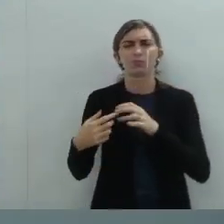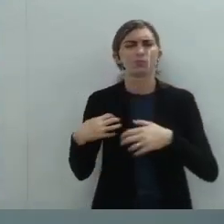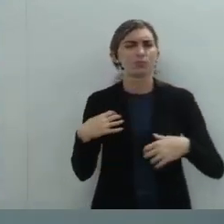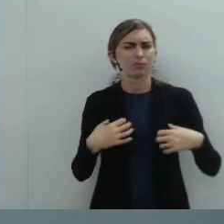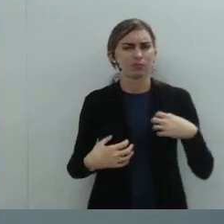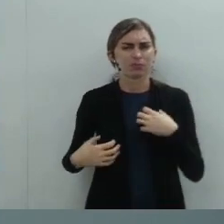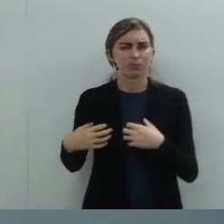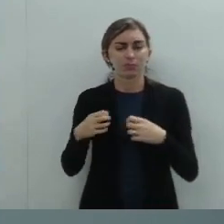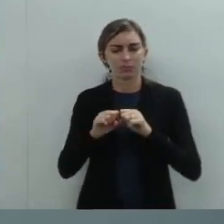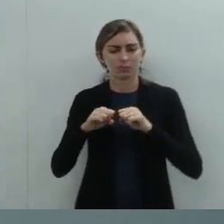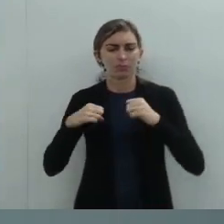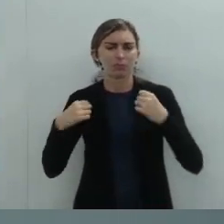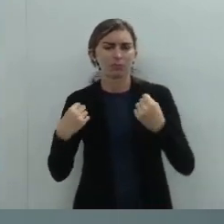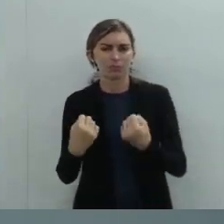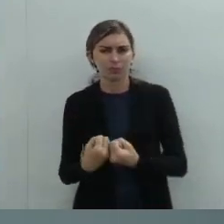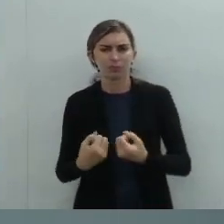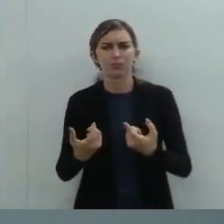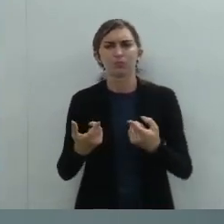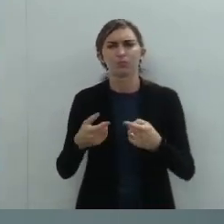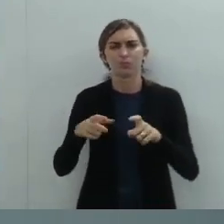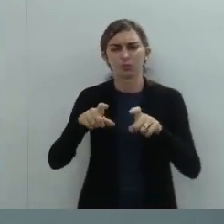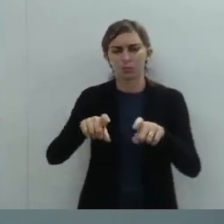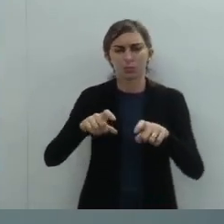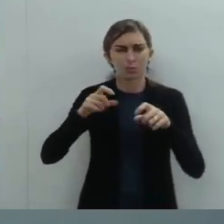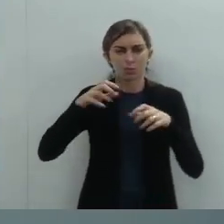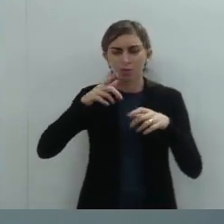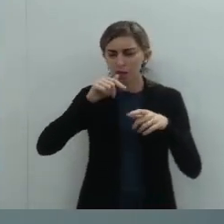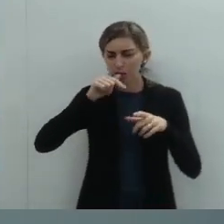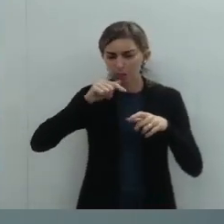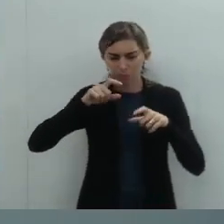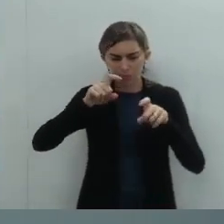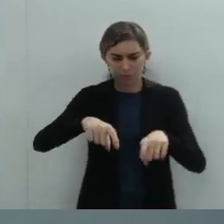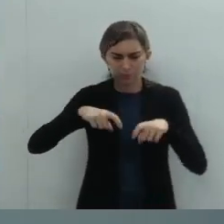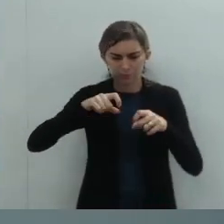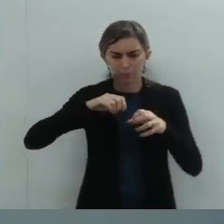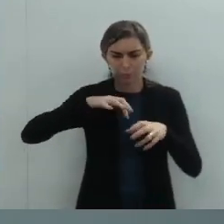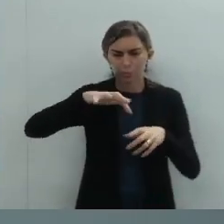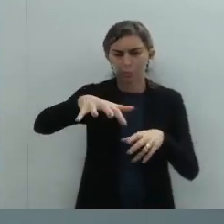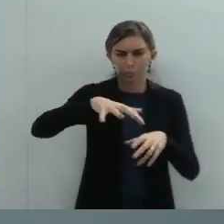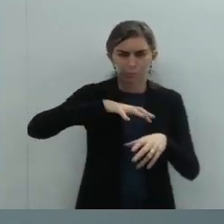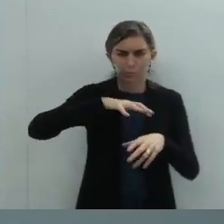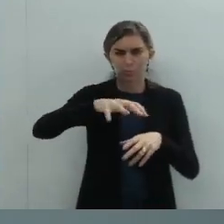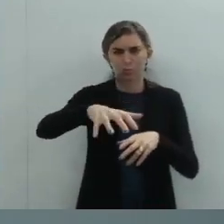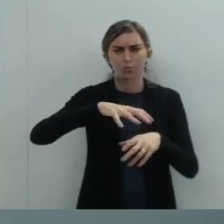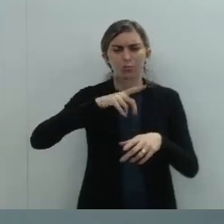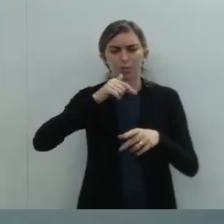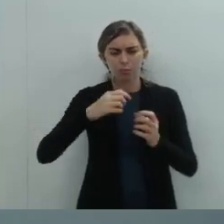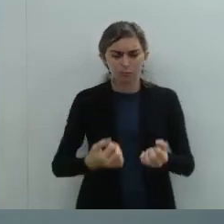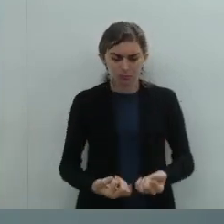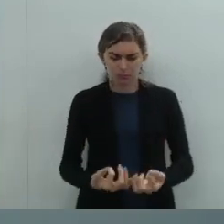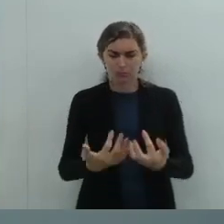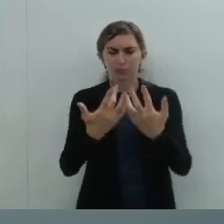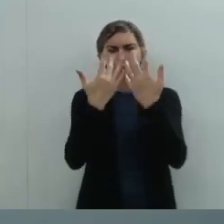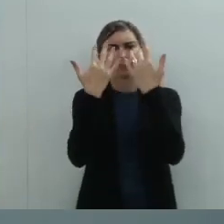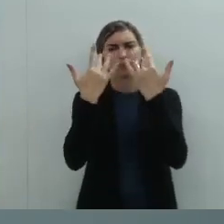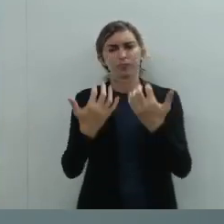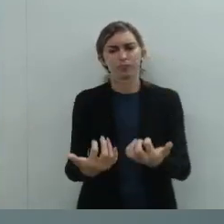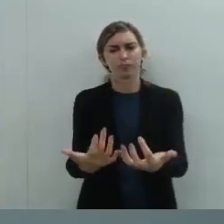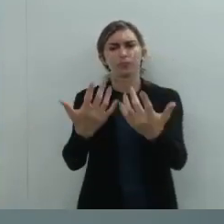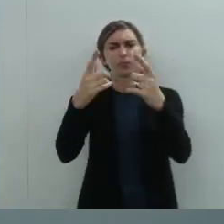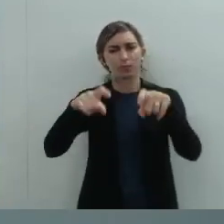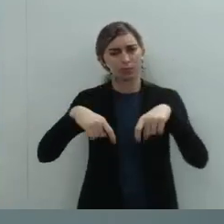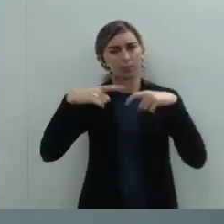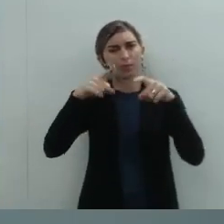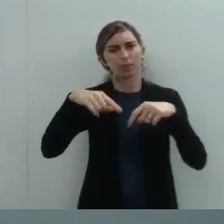da sociedade. A irrigação que hoje nós do mundo todo usamos para a agricultura é uma